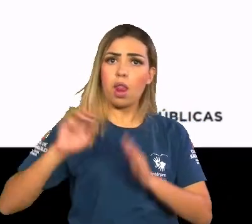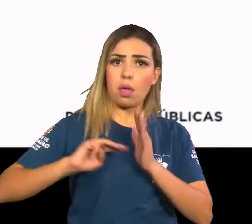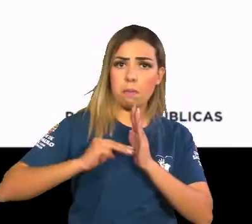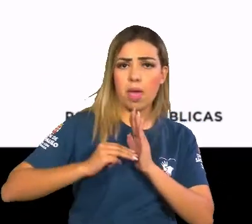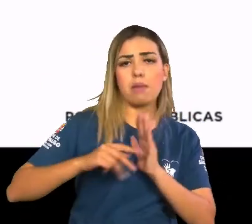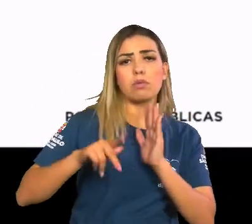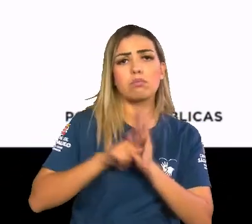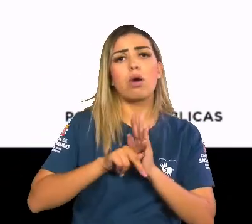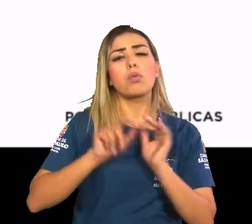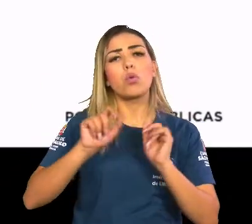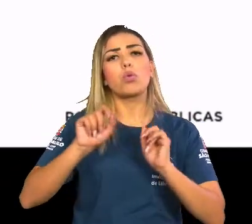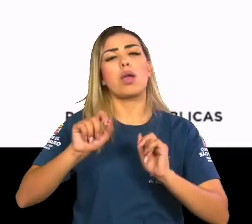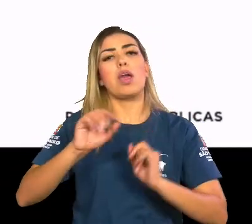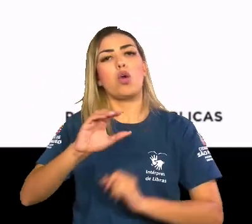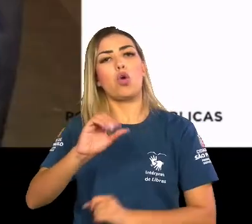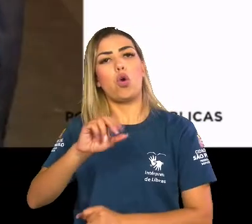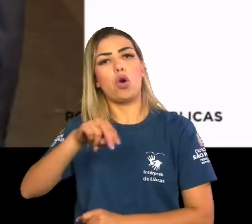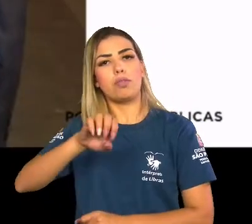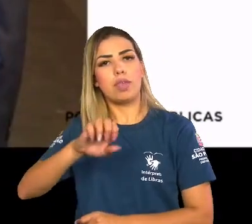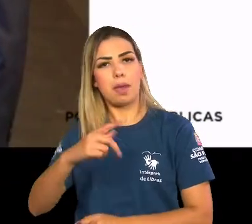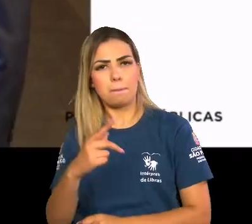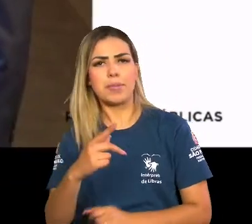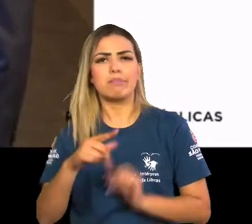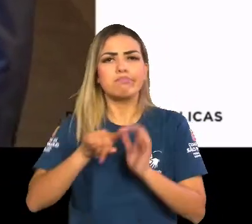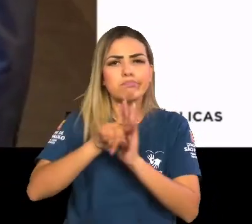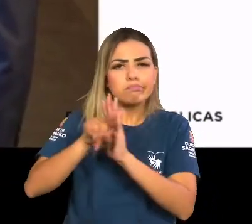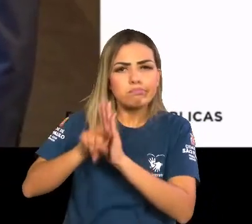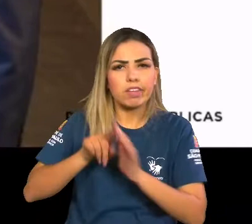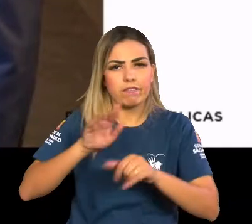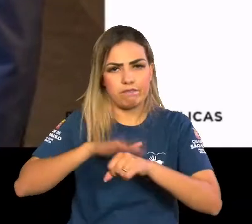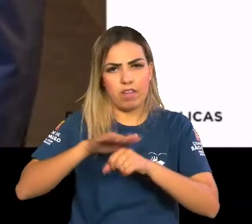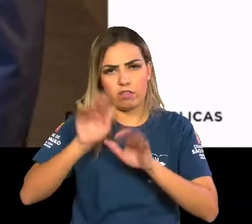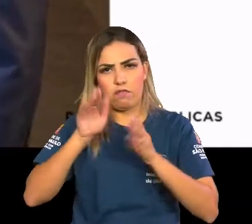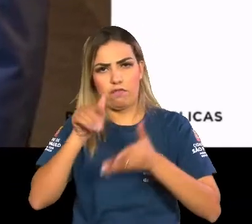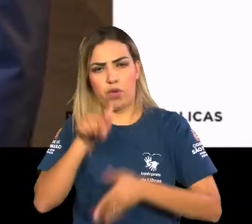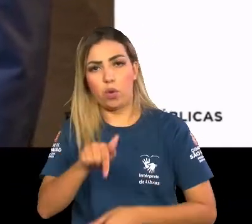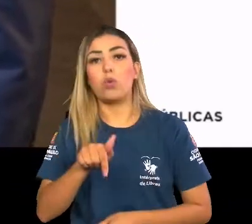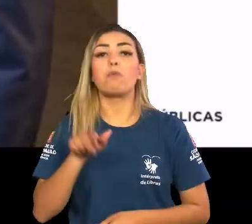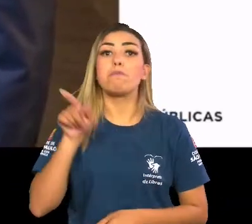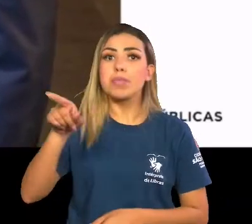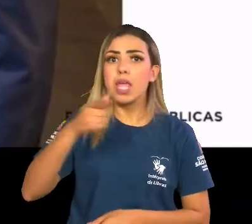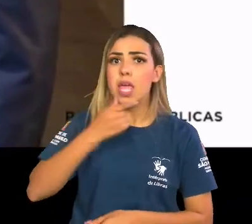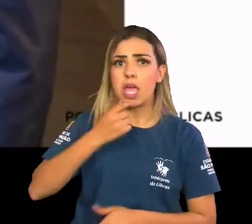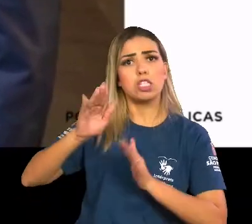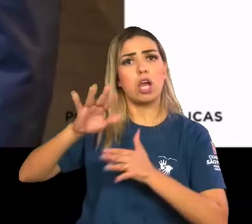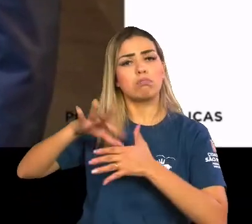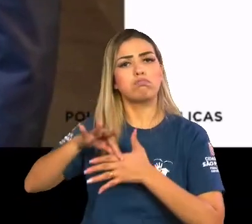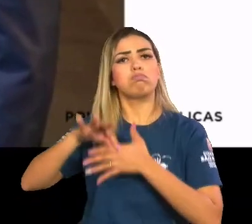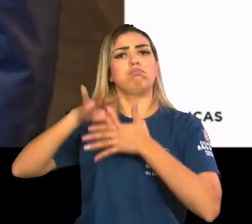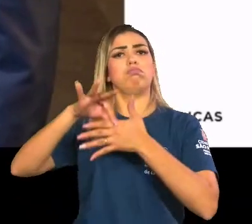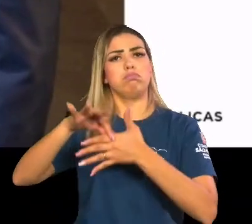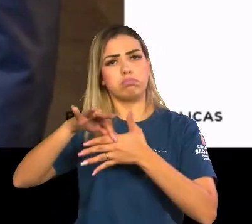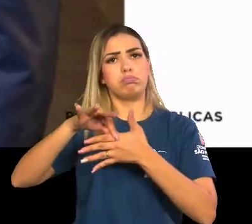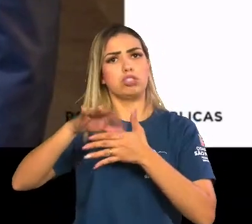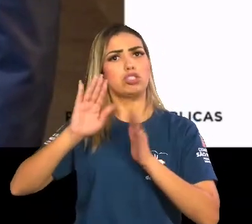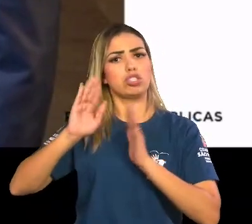em Pesquisa, a CONEP. O novo membro do colegiado foi eleito como titular para um mandato de 4 anos,